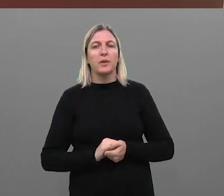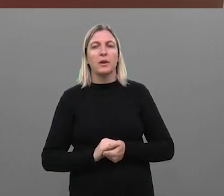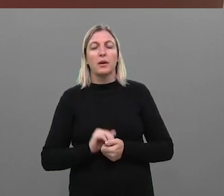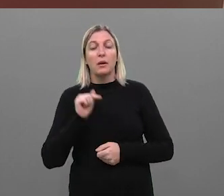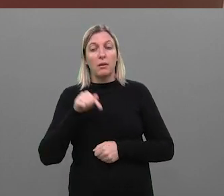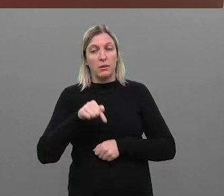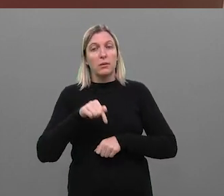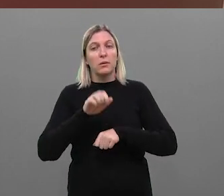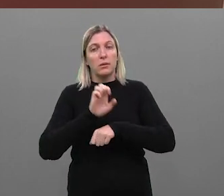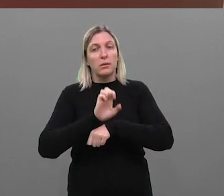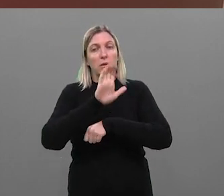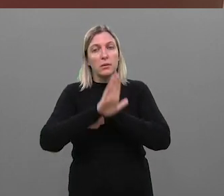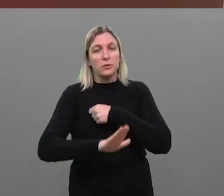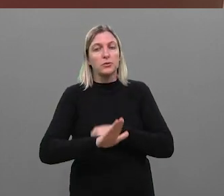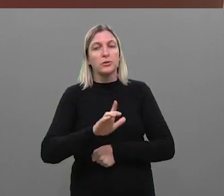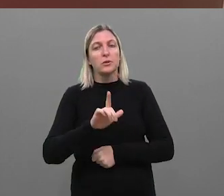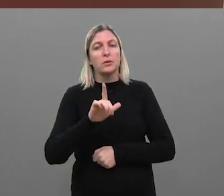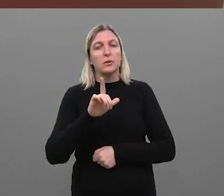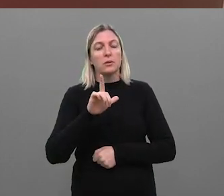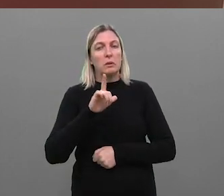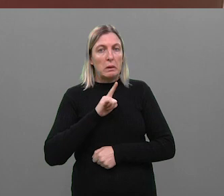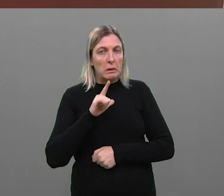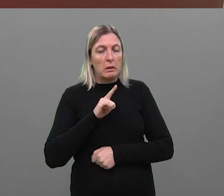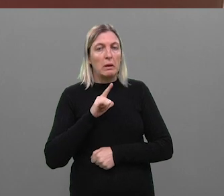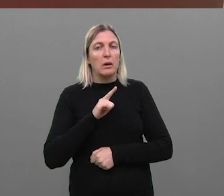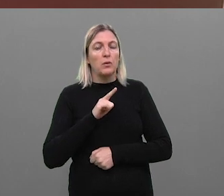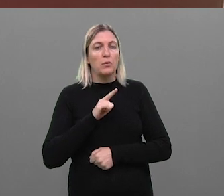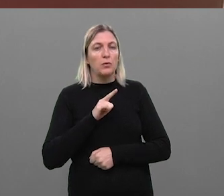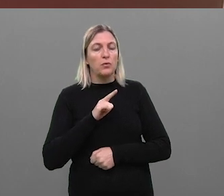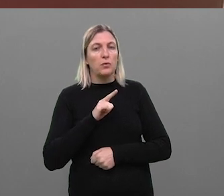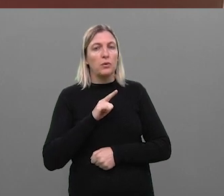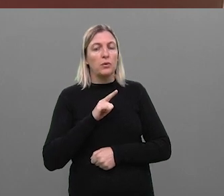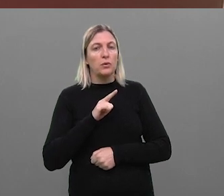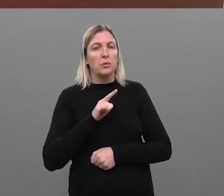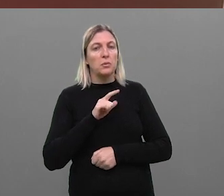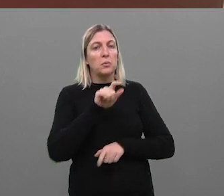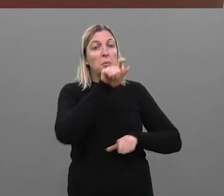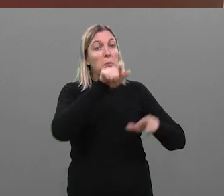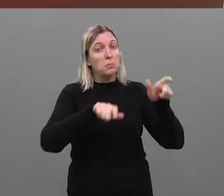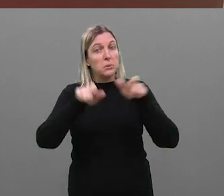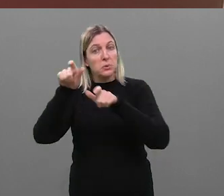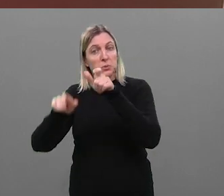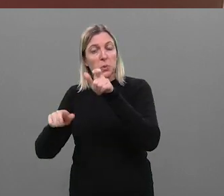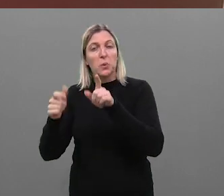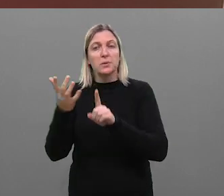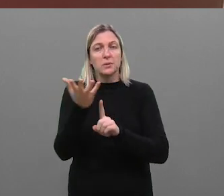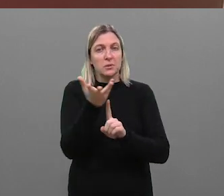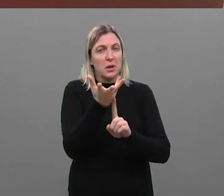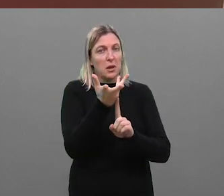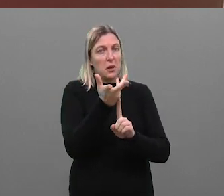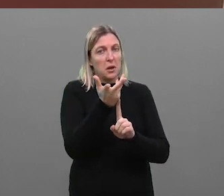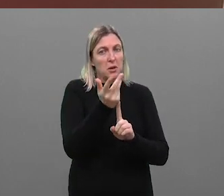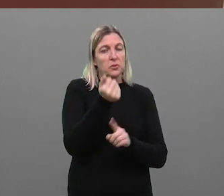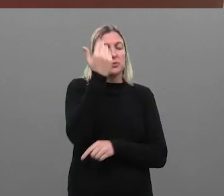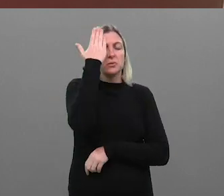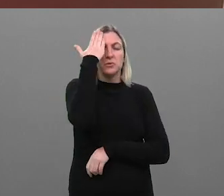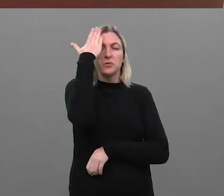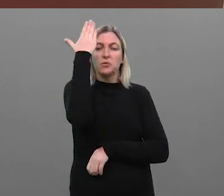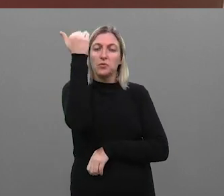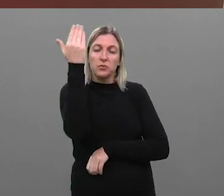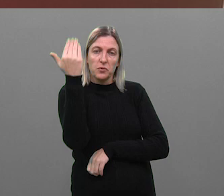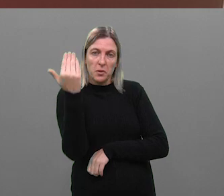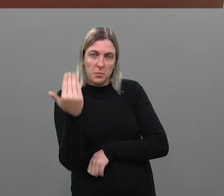nós já tivemos eh já fomos palco ou já somos berço de inúmeros bons